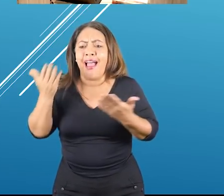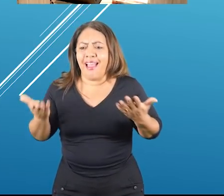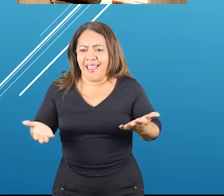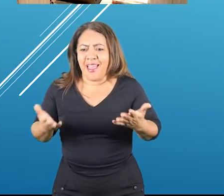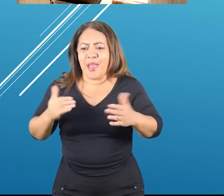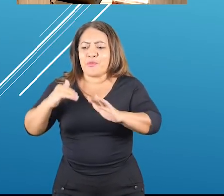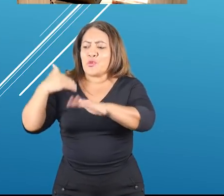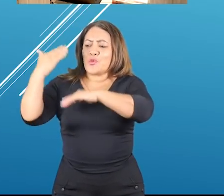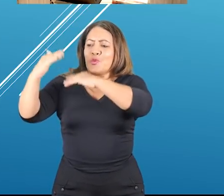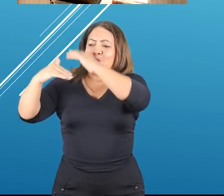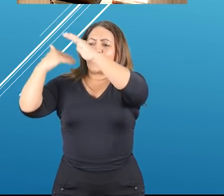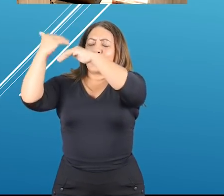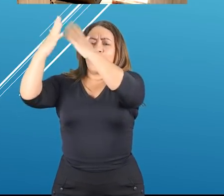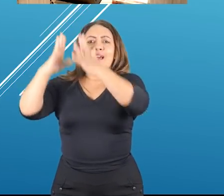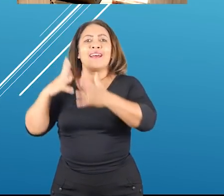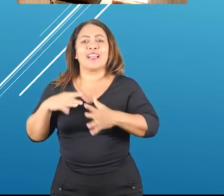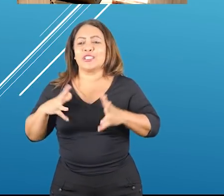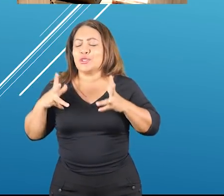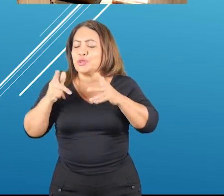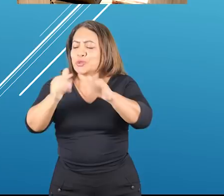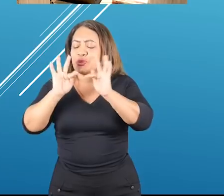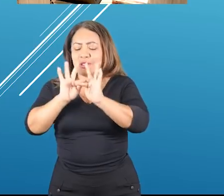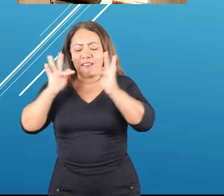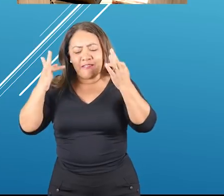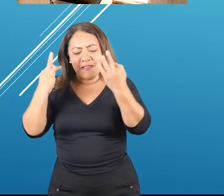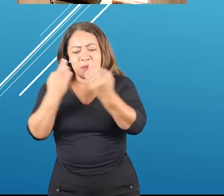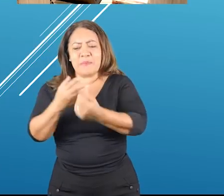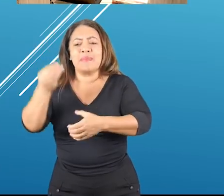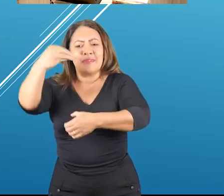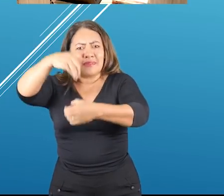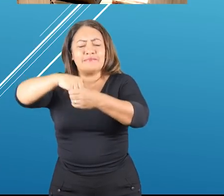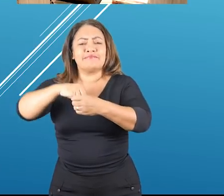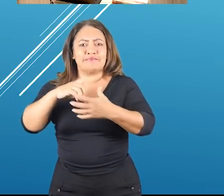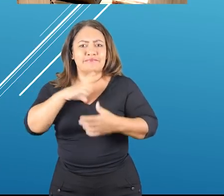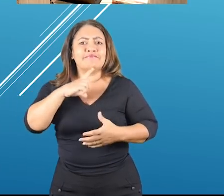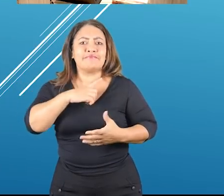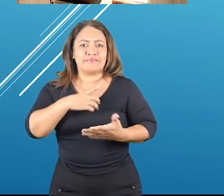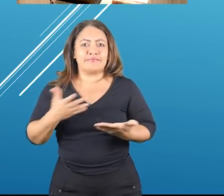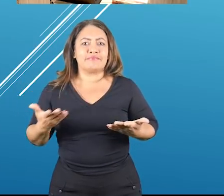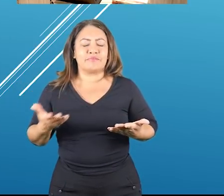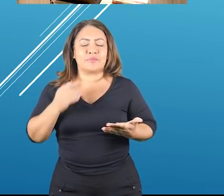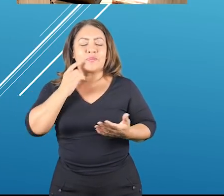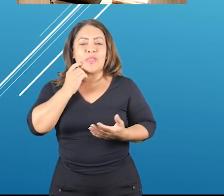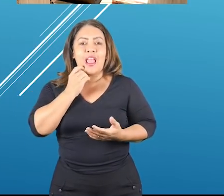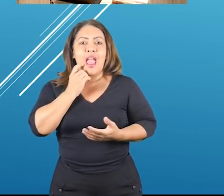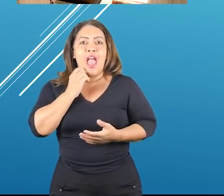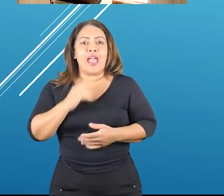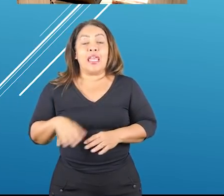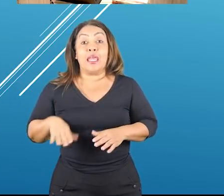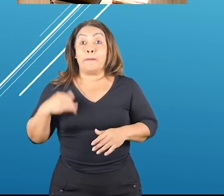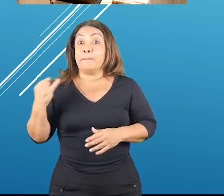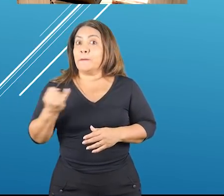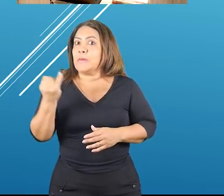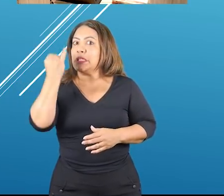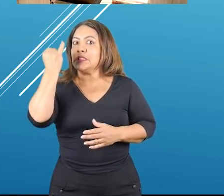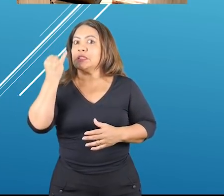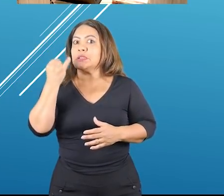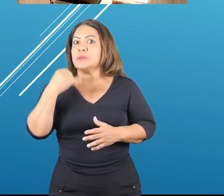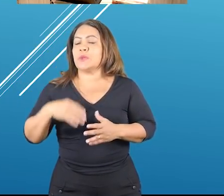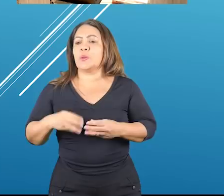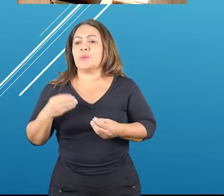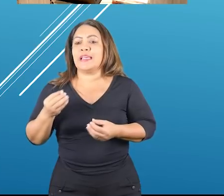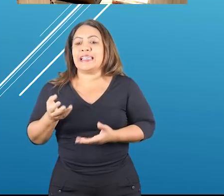sendo construídos nesse âmbito familiar, né? E como, então, principalmente está